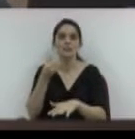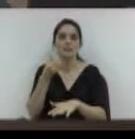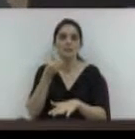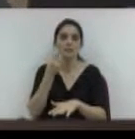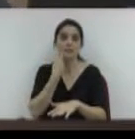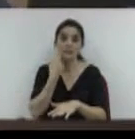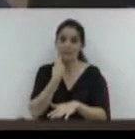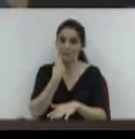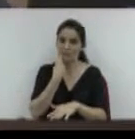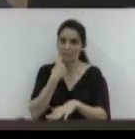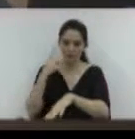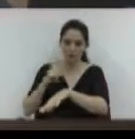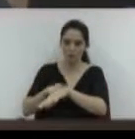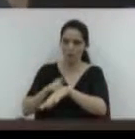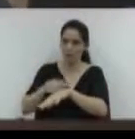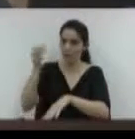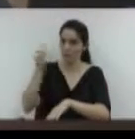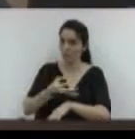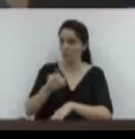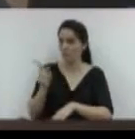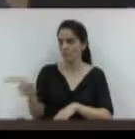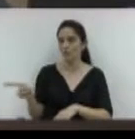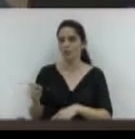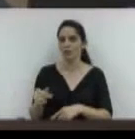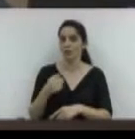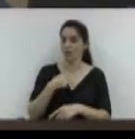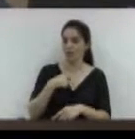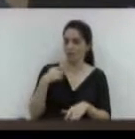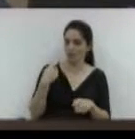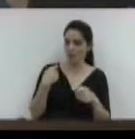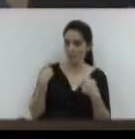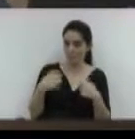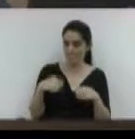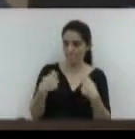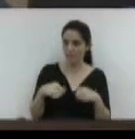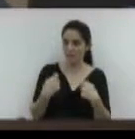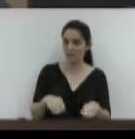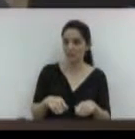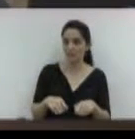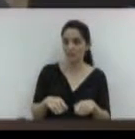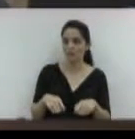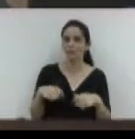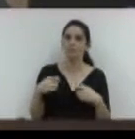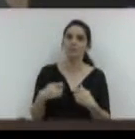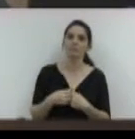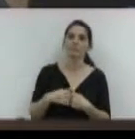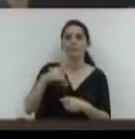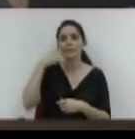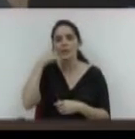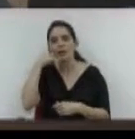no horário dele. Agora, quando eu preciso dele, tem que ficar ligando para ele.